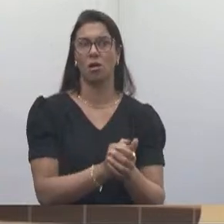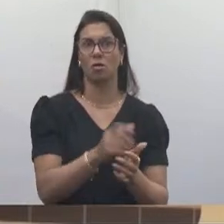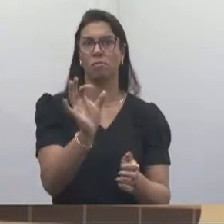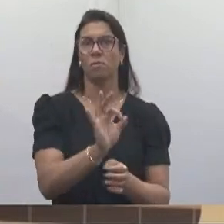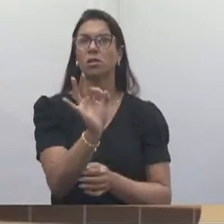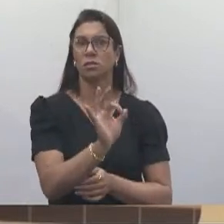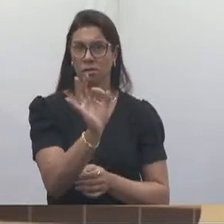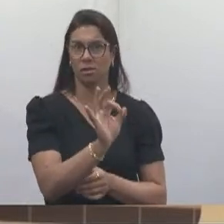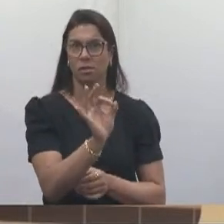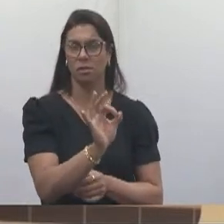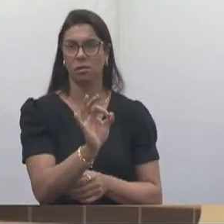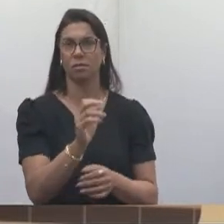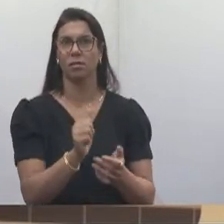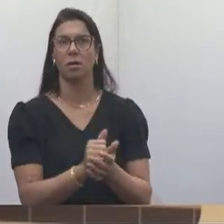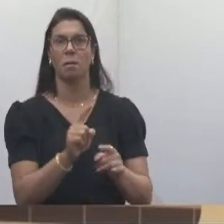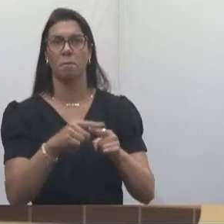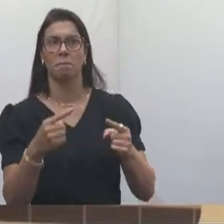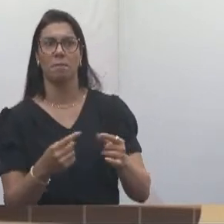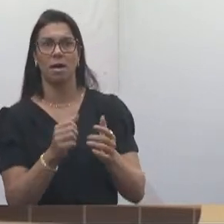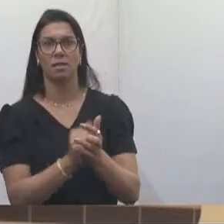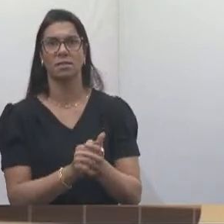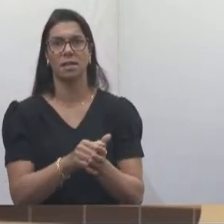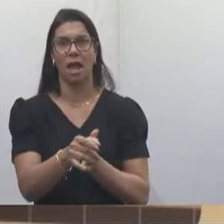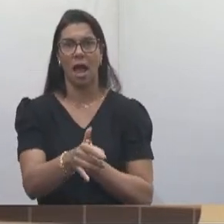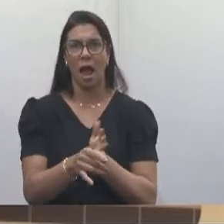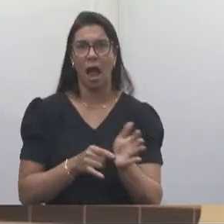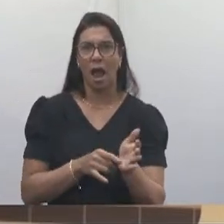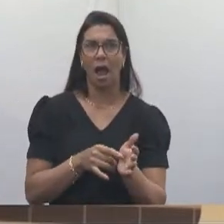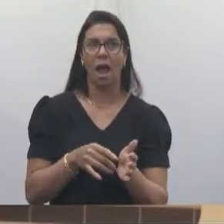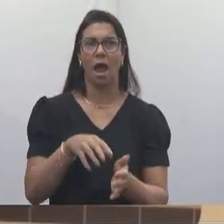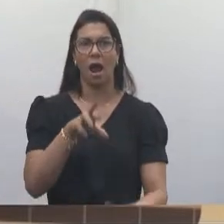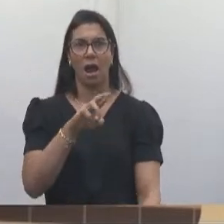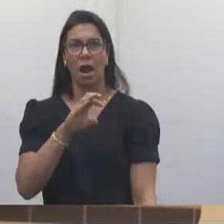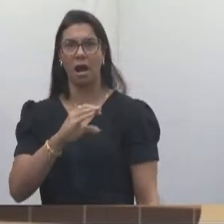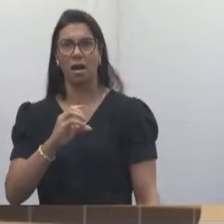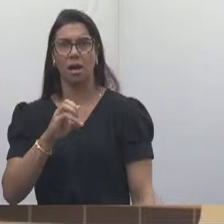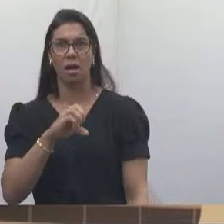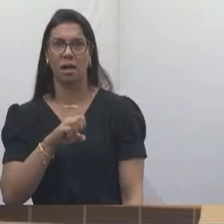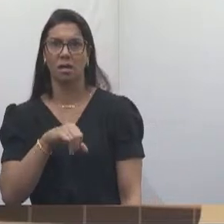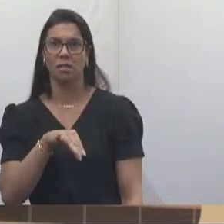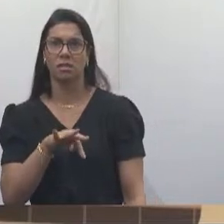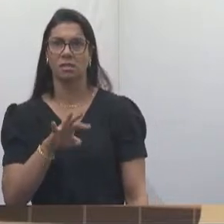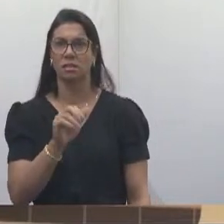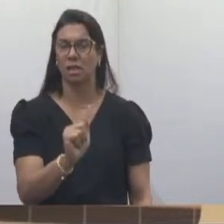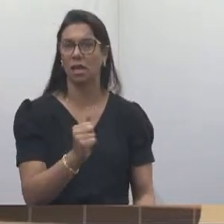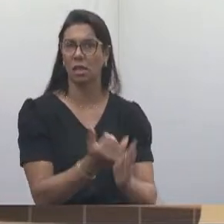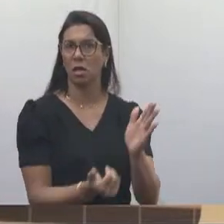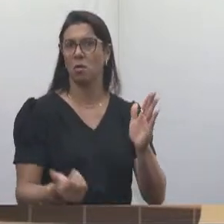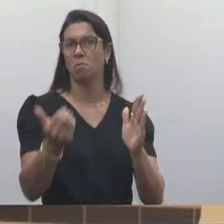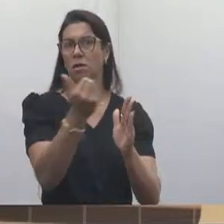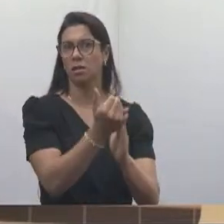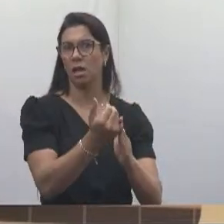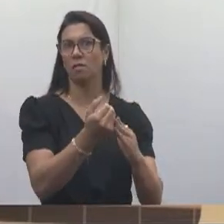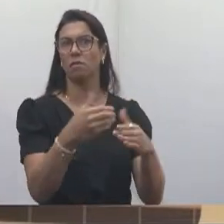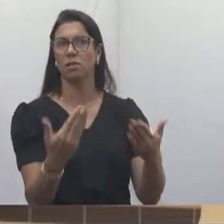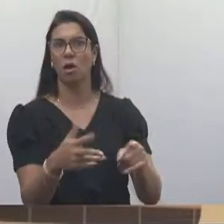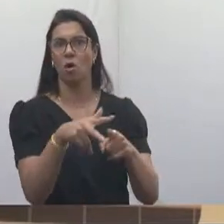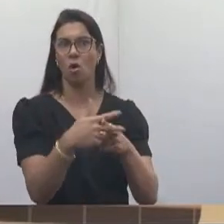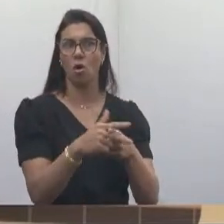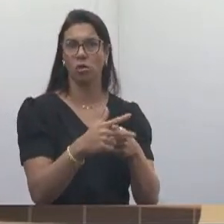sobre a receita. A receita aumentava o repasse. Agora não. É 2018 com correção monetária. O que está